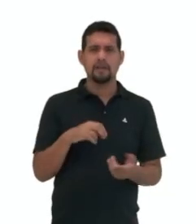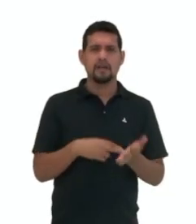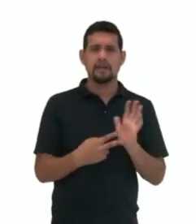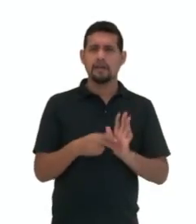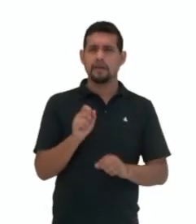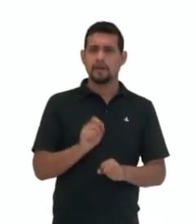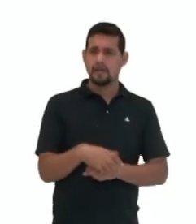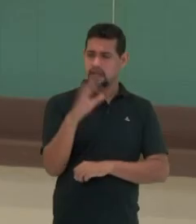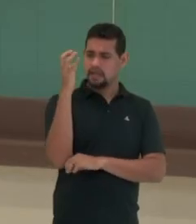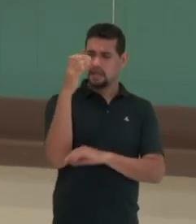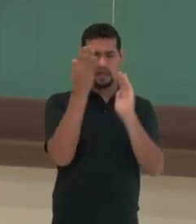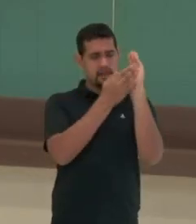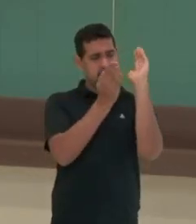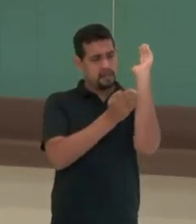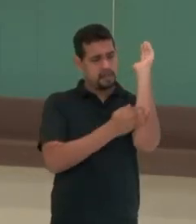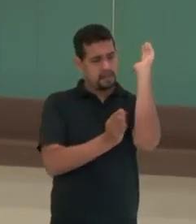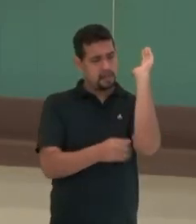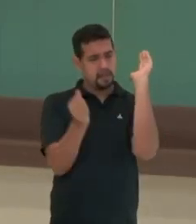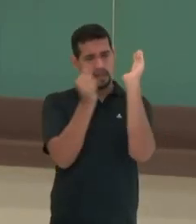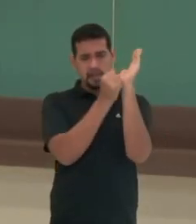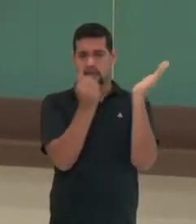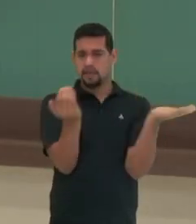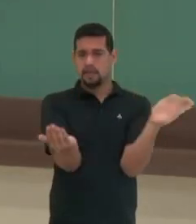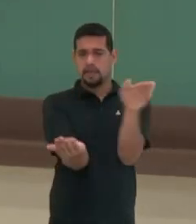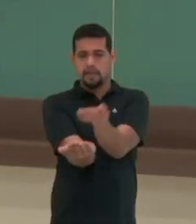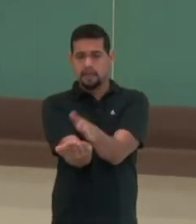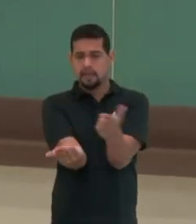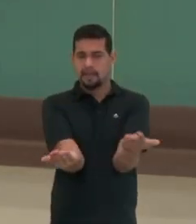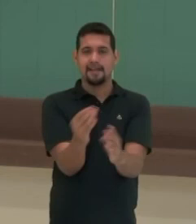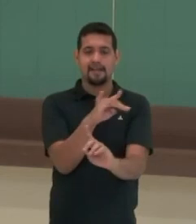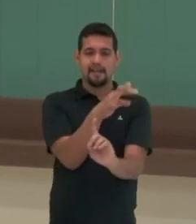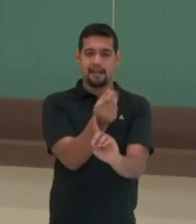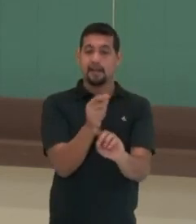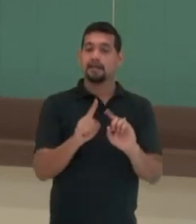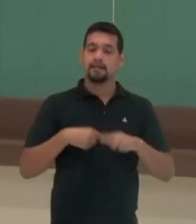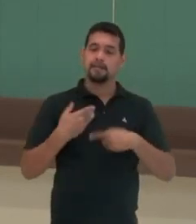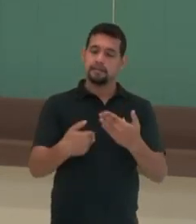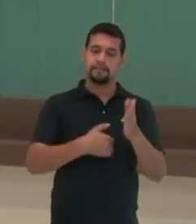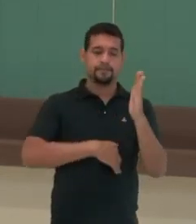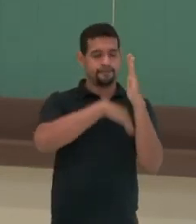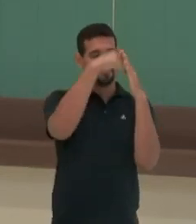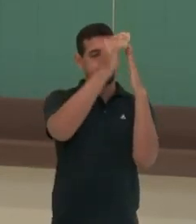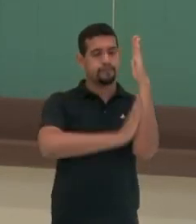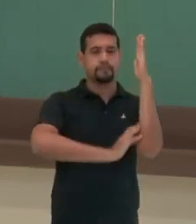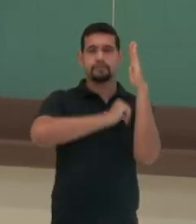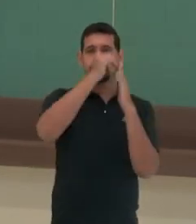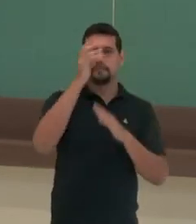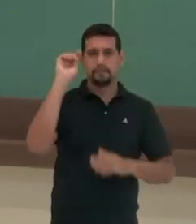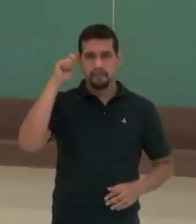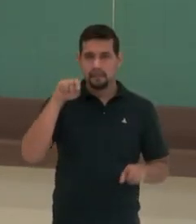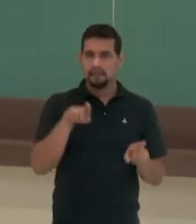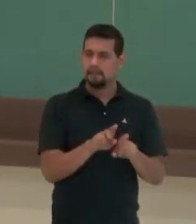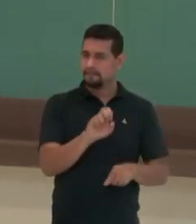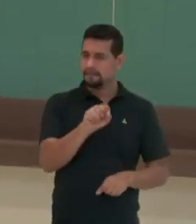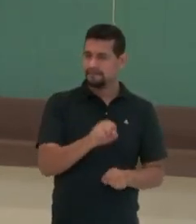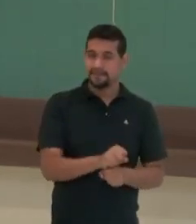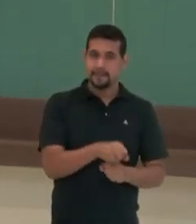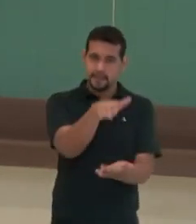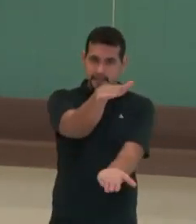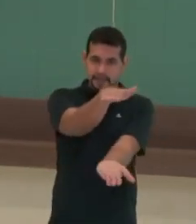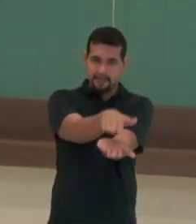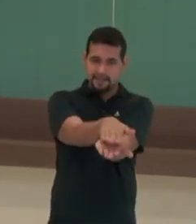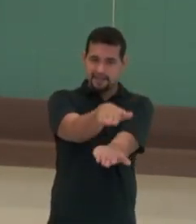de madeira e é entalhado ali para surgir essa obra de arte que depois é passado tinta, né, preta embebida e